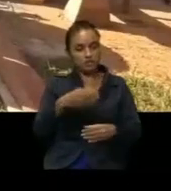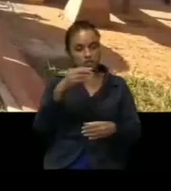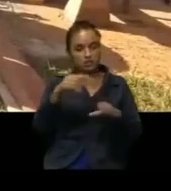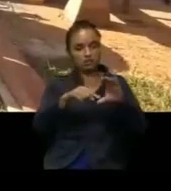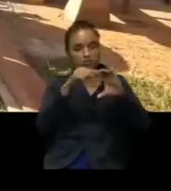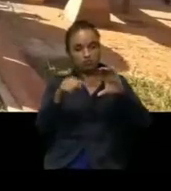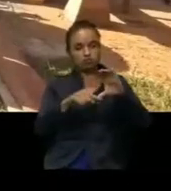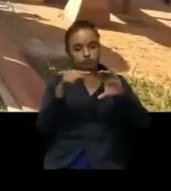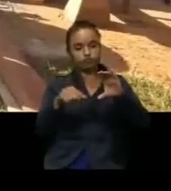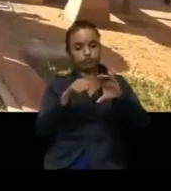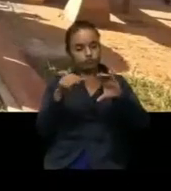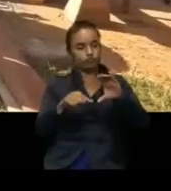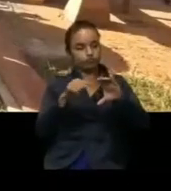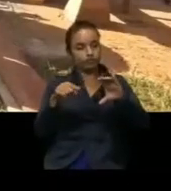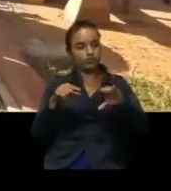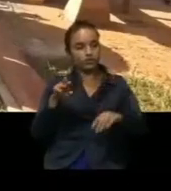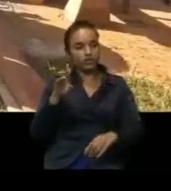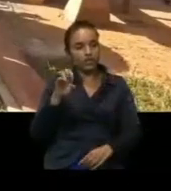graduada, a brita, né?